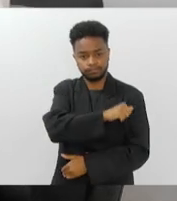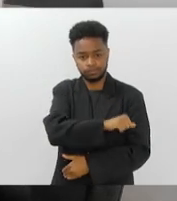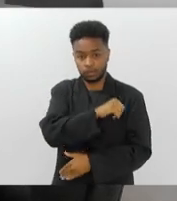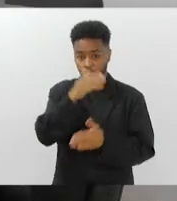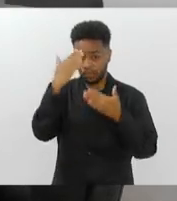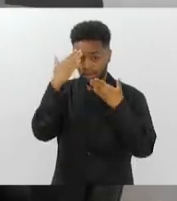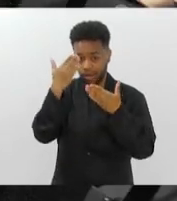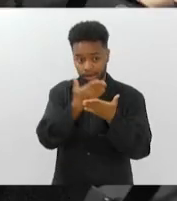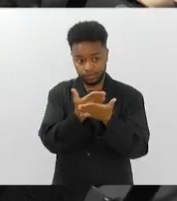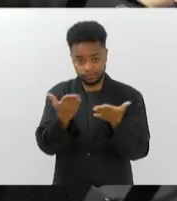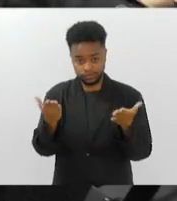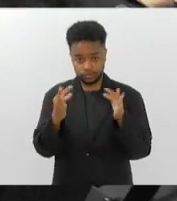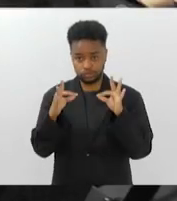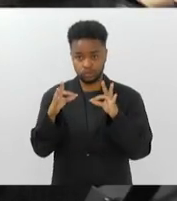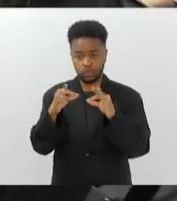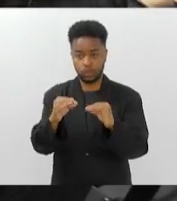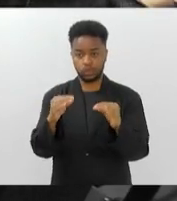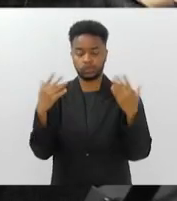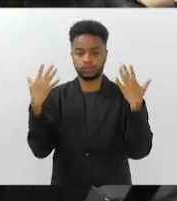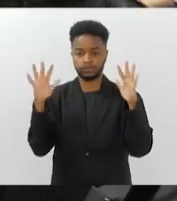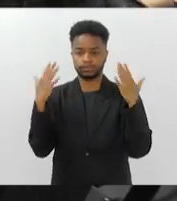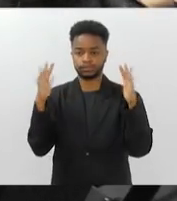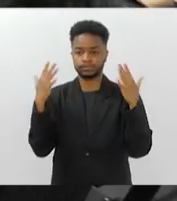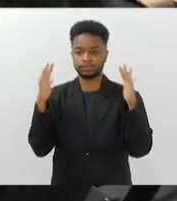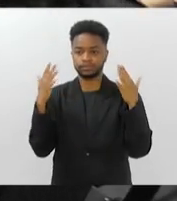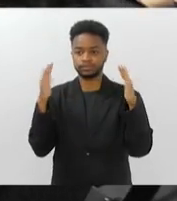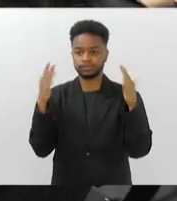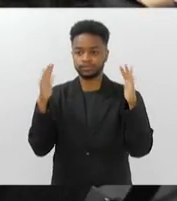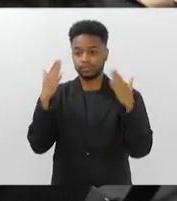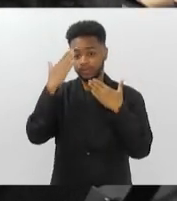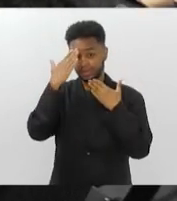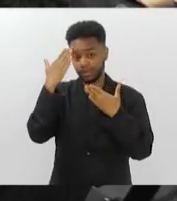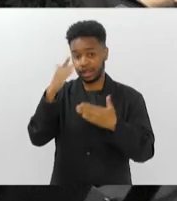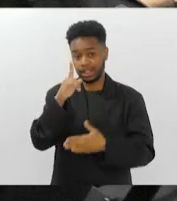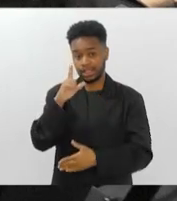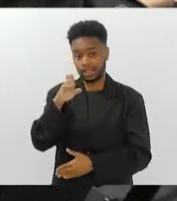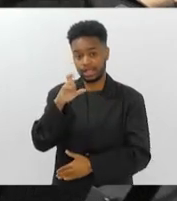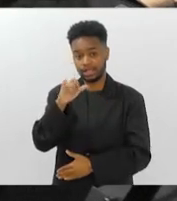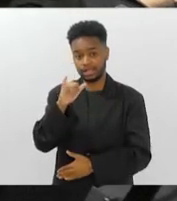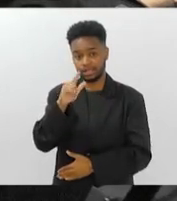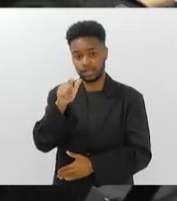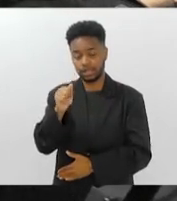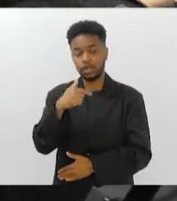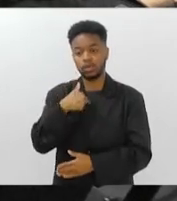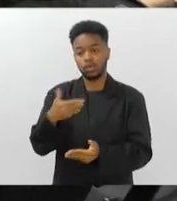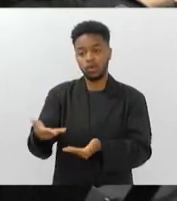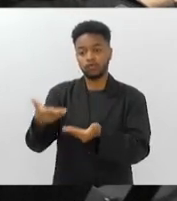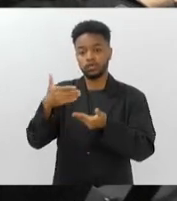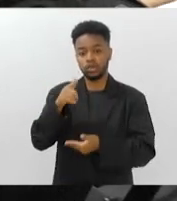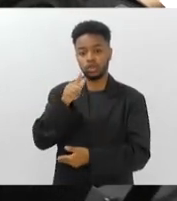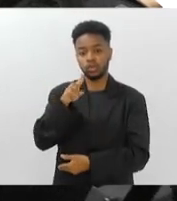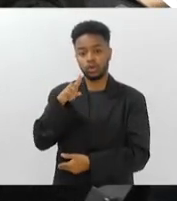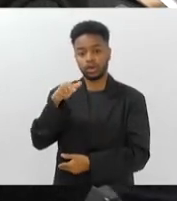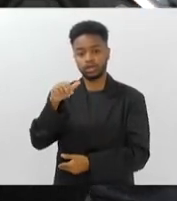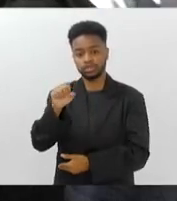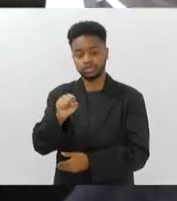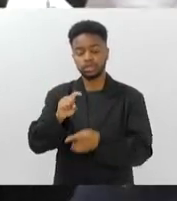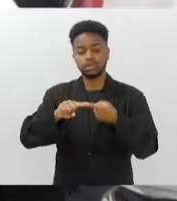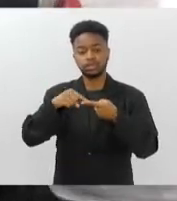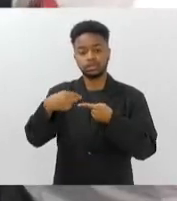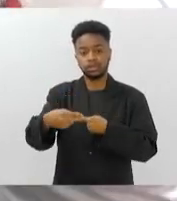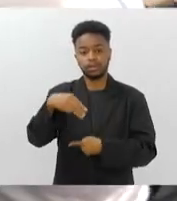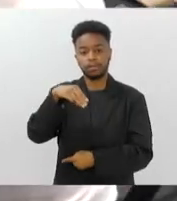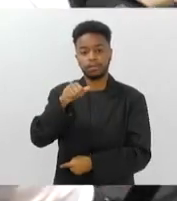obrigada a todos Obrigada Leila queria chamar o Lucas em seguida a Mariana Taranto do